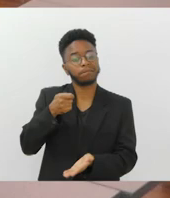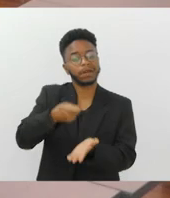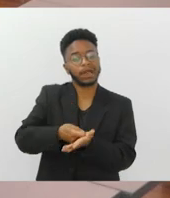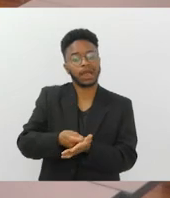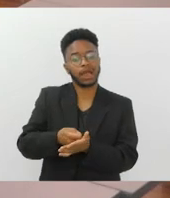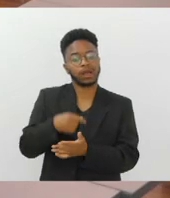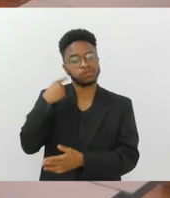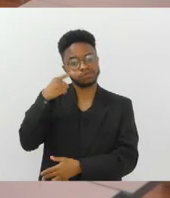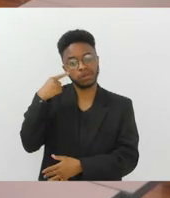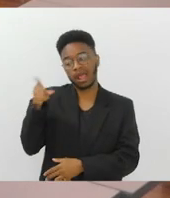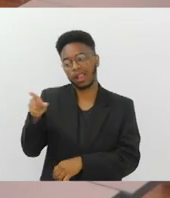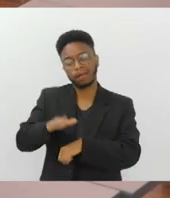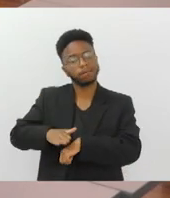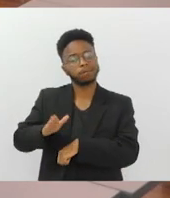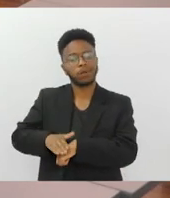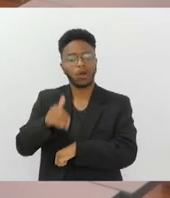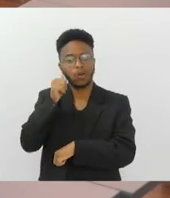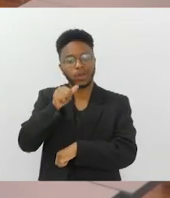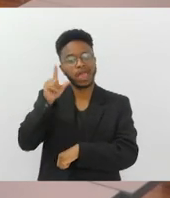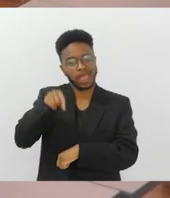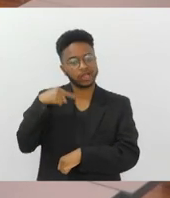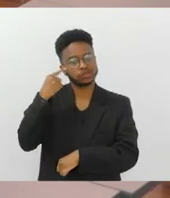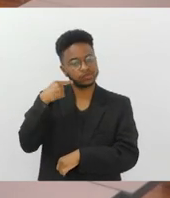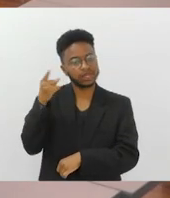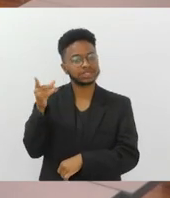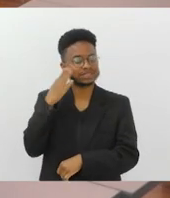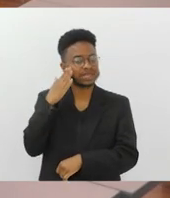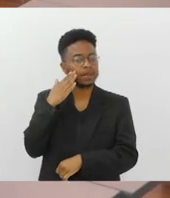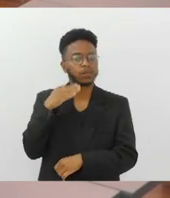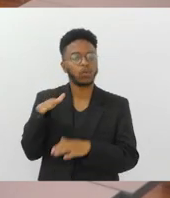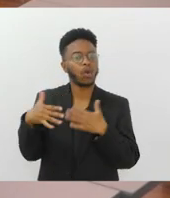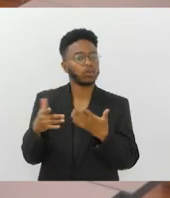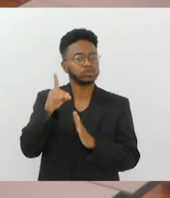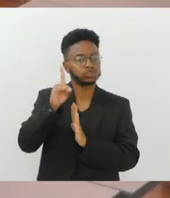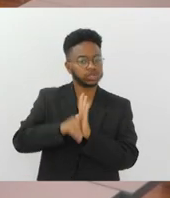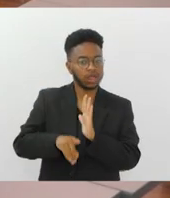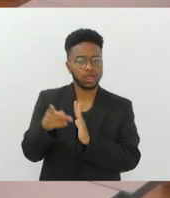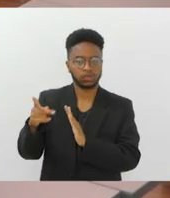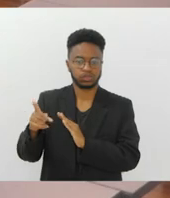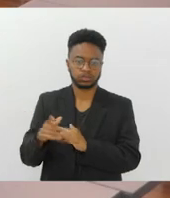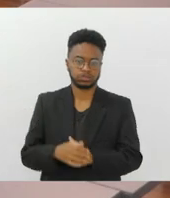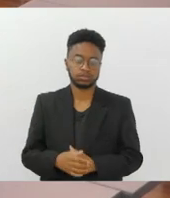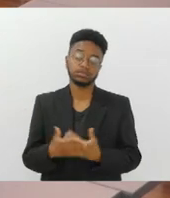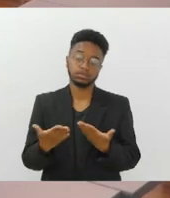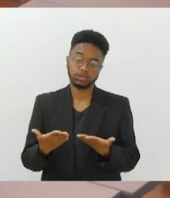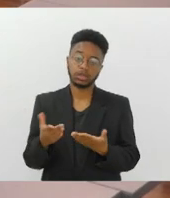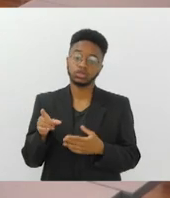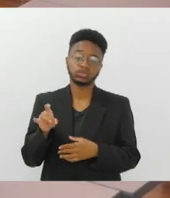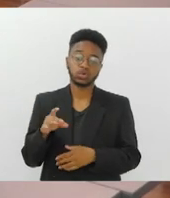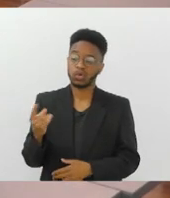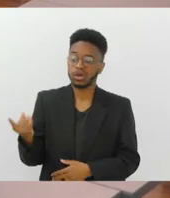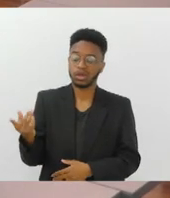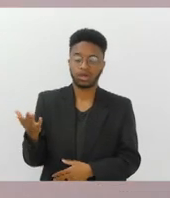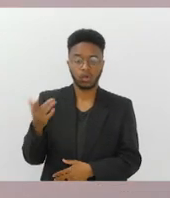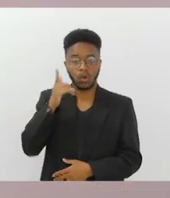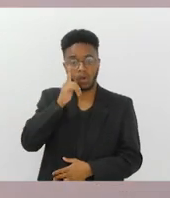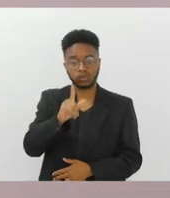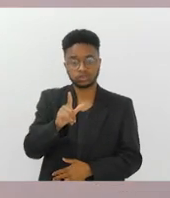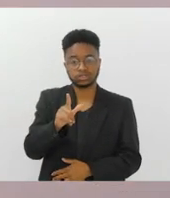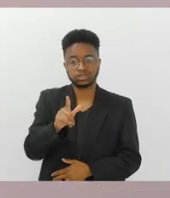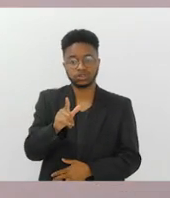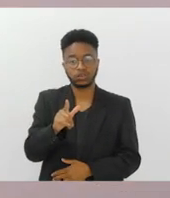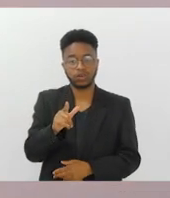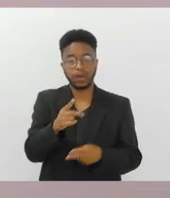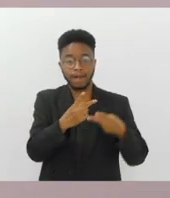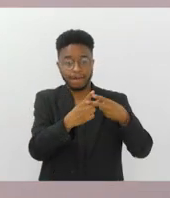própria era uma advogada, que sabe dos seus direitos, sabe, pôde cumprir a sua privação de